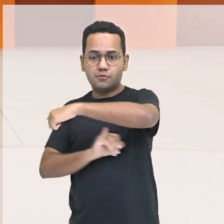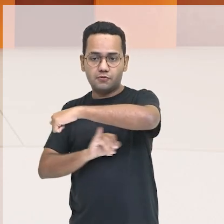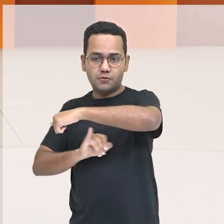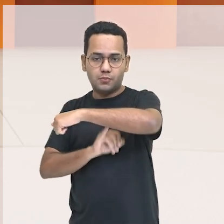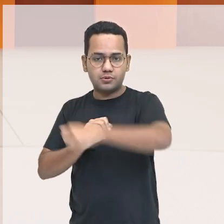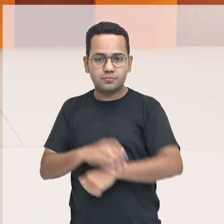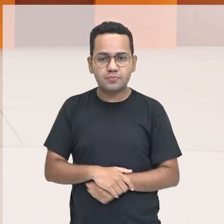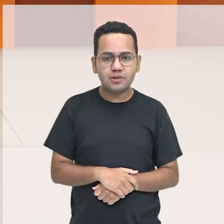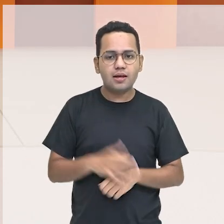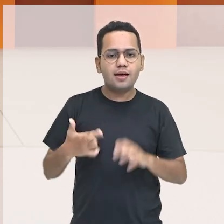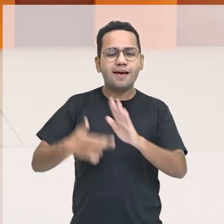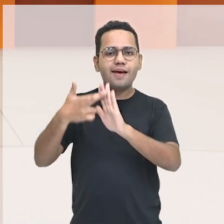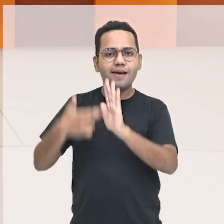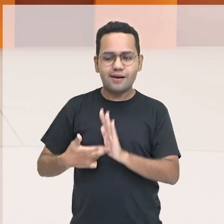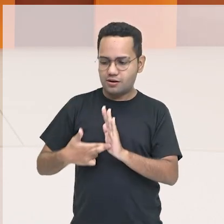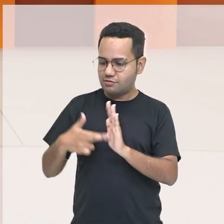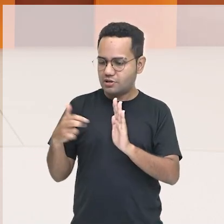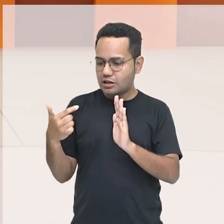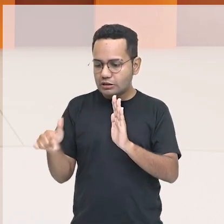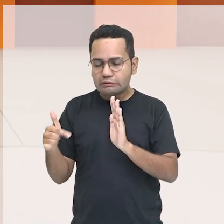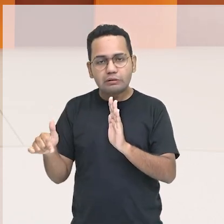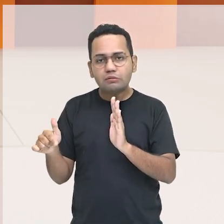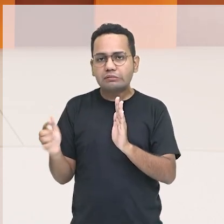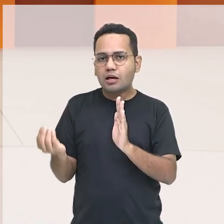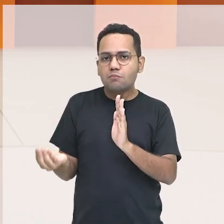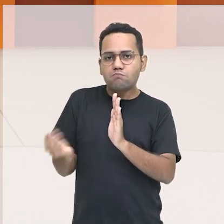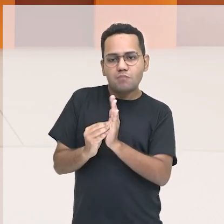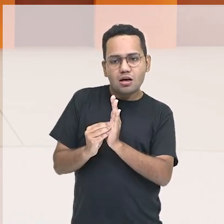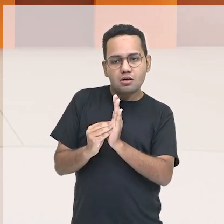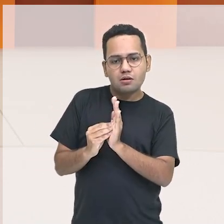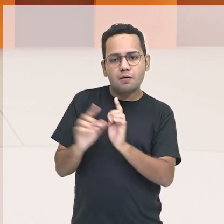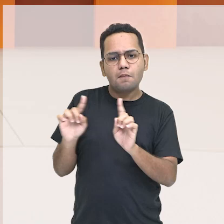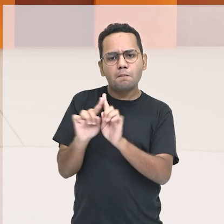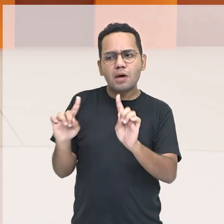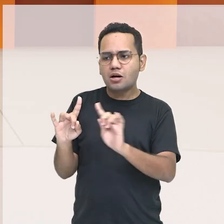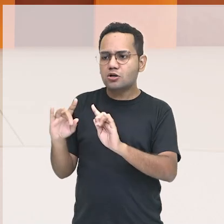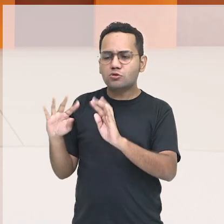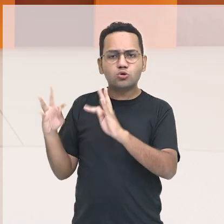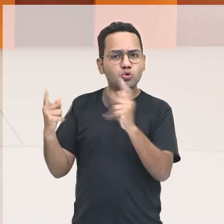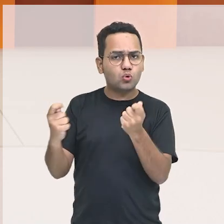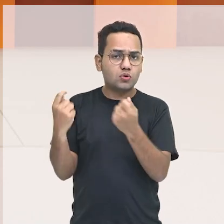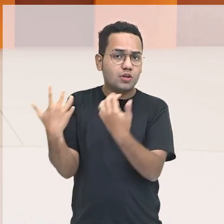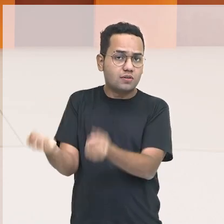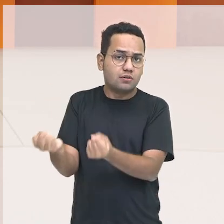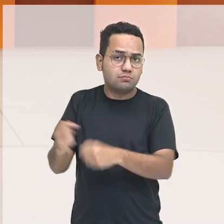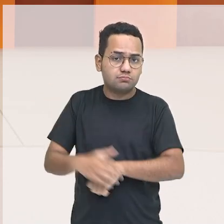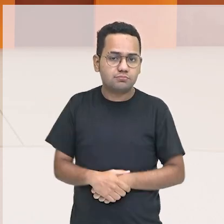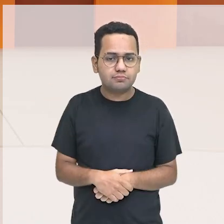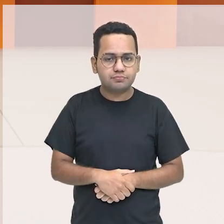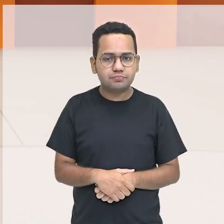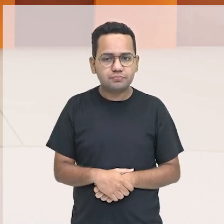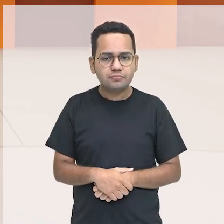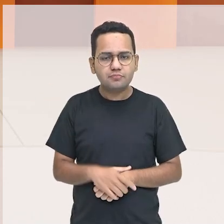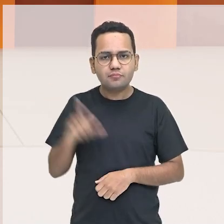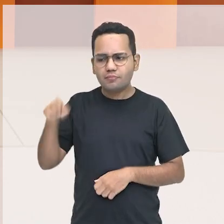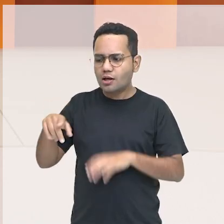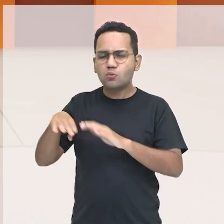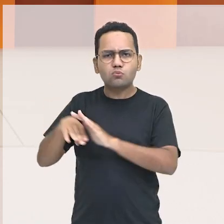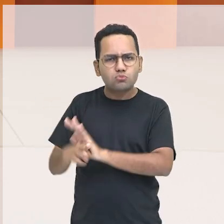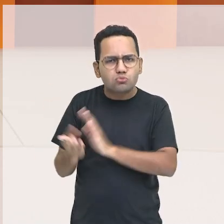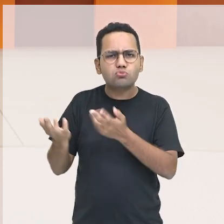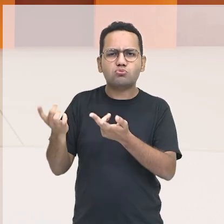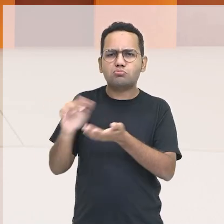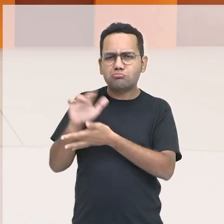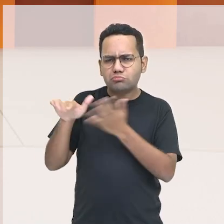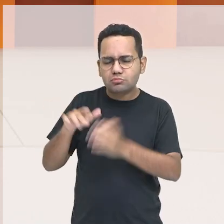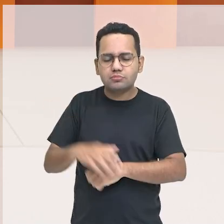não regulamentadas, mas amplamente aceita por todos. Então, a sociedade vai exercer sobre a gente,